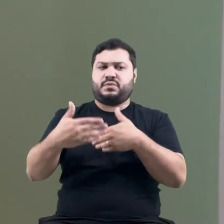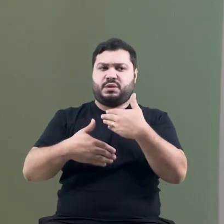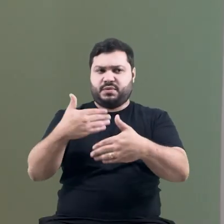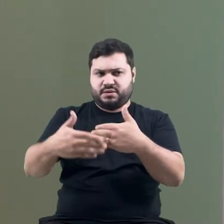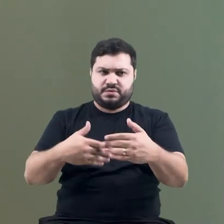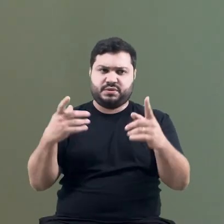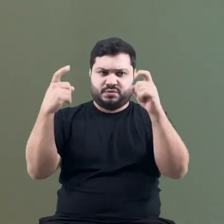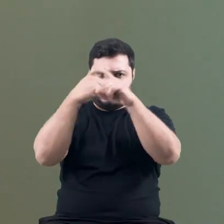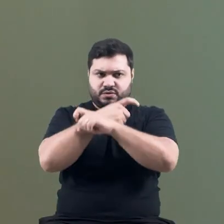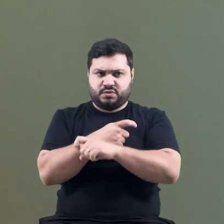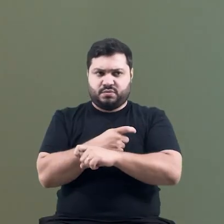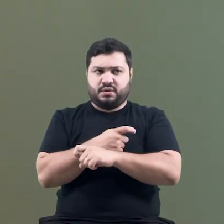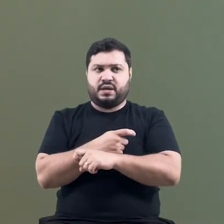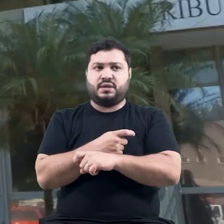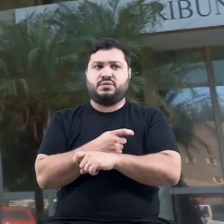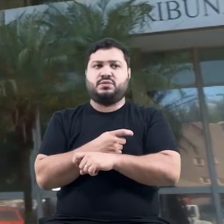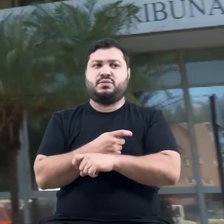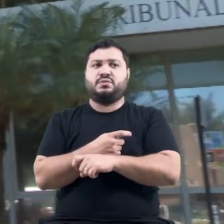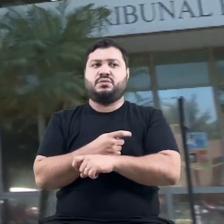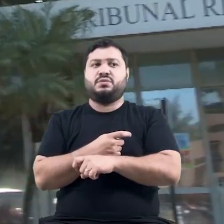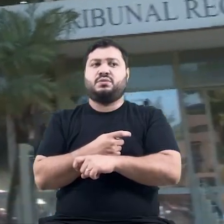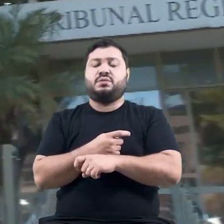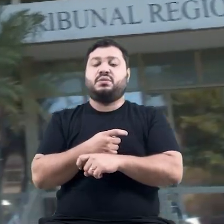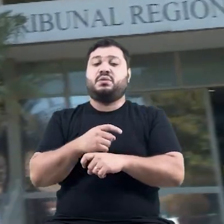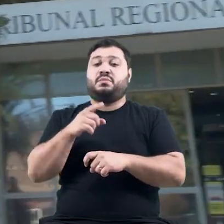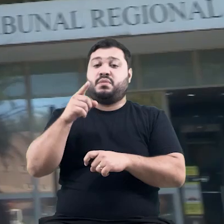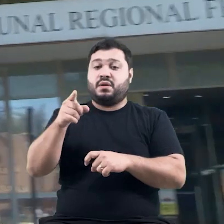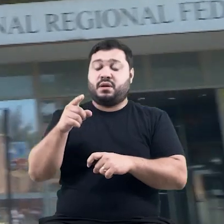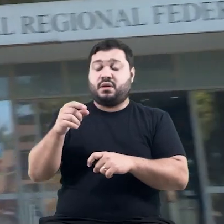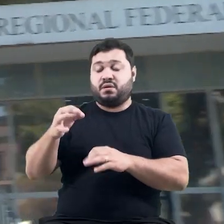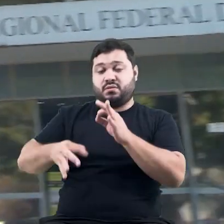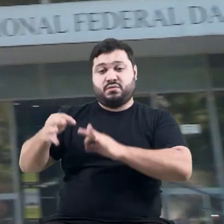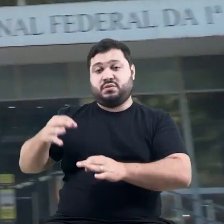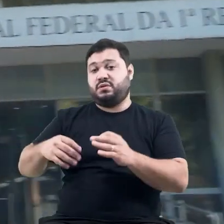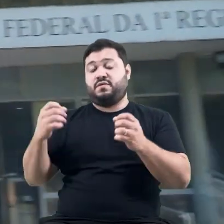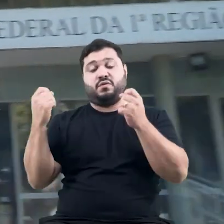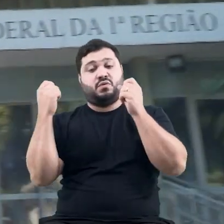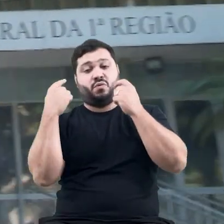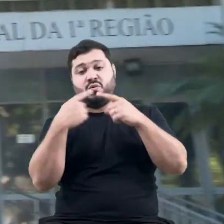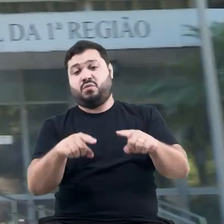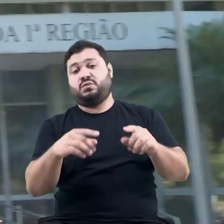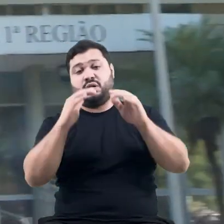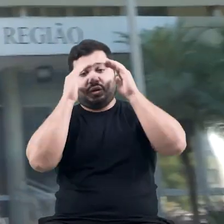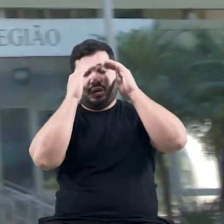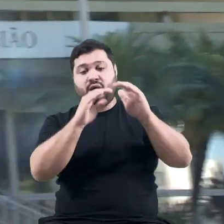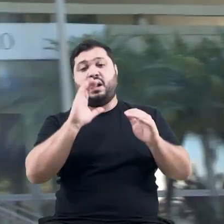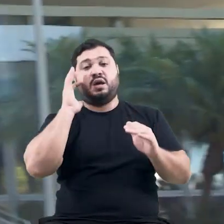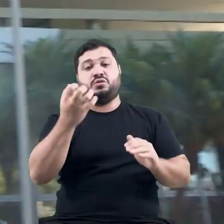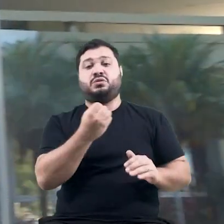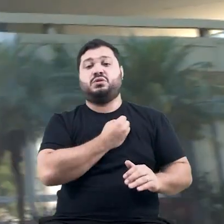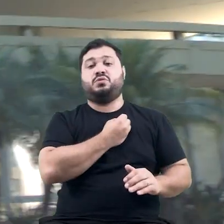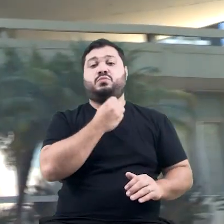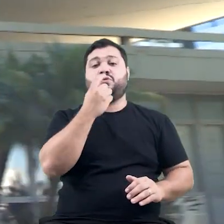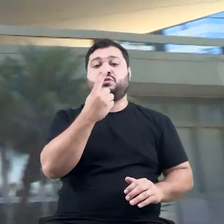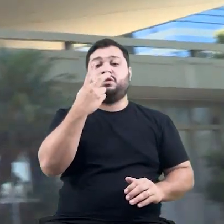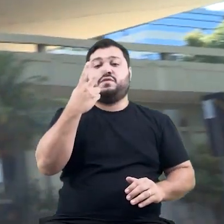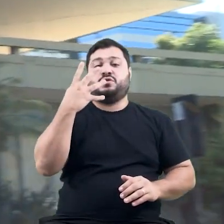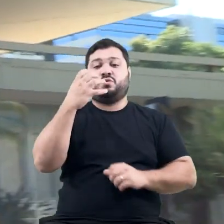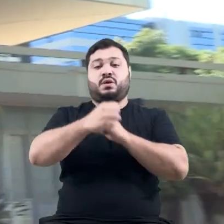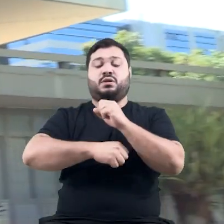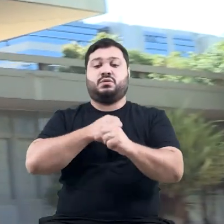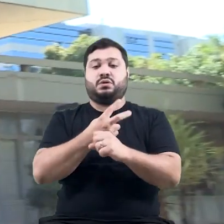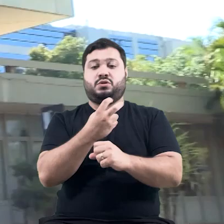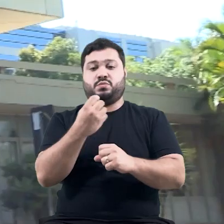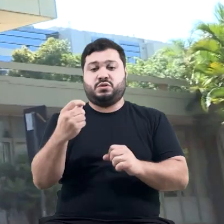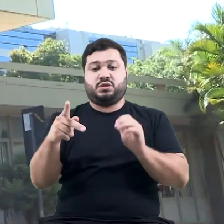para procedimentos complexos. Para o magistrado, houve ofensa ao cumprimento da Resolução Normativa número 124